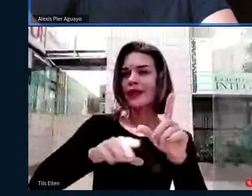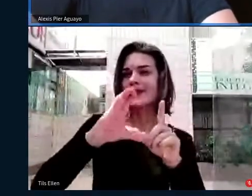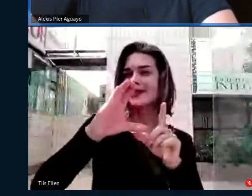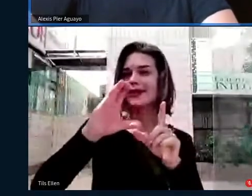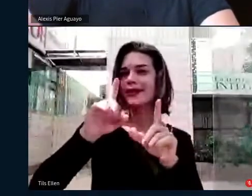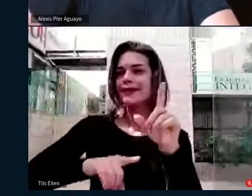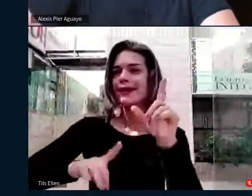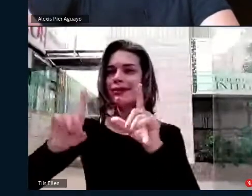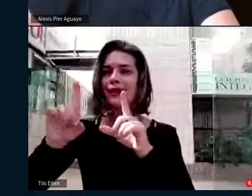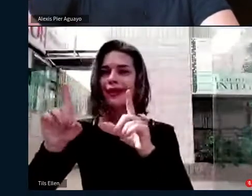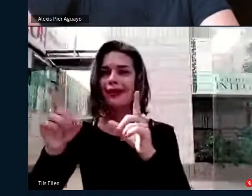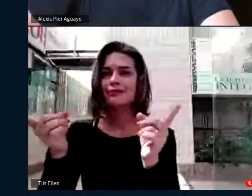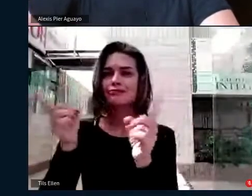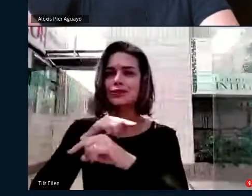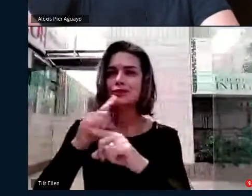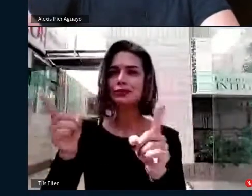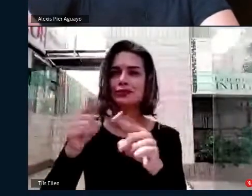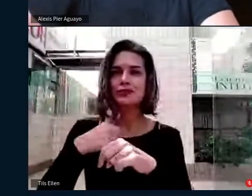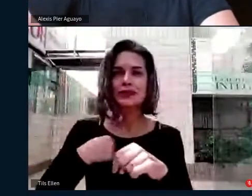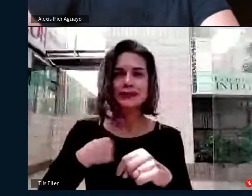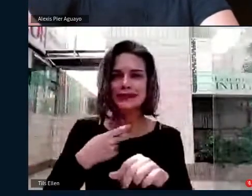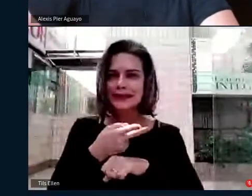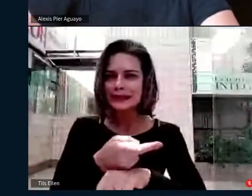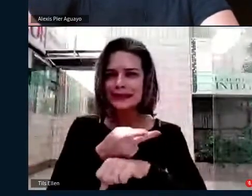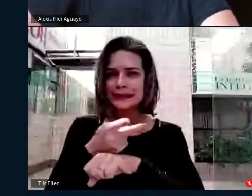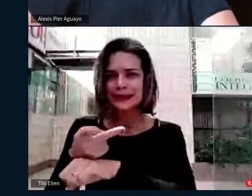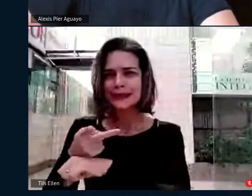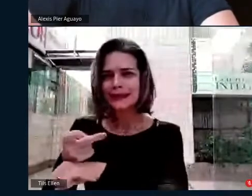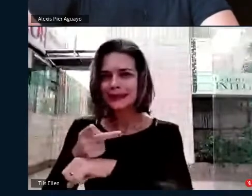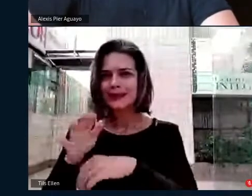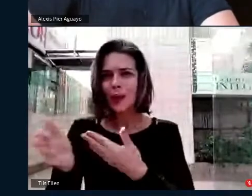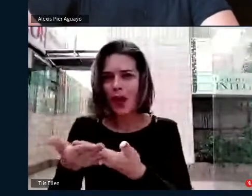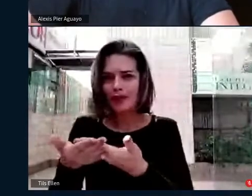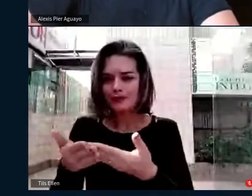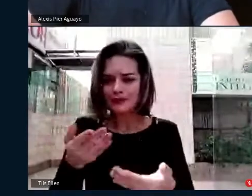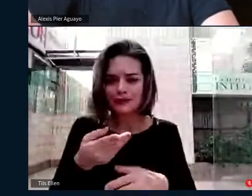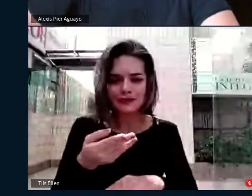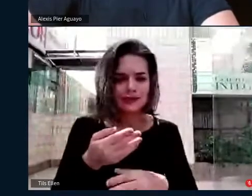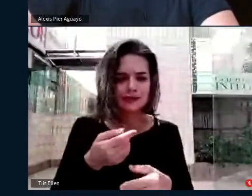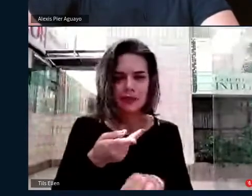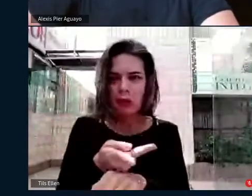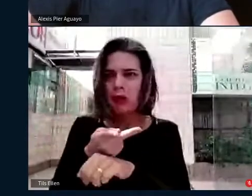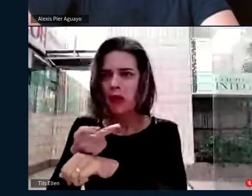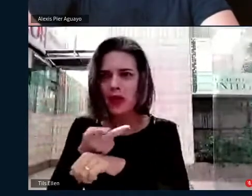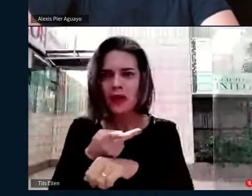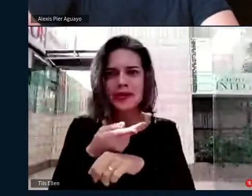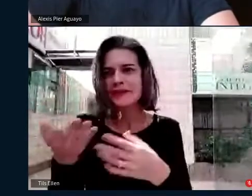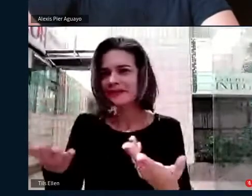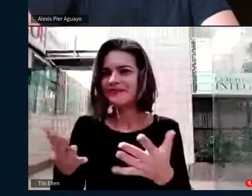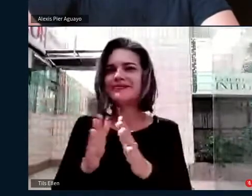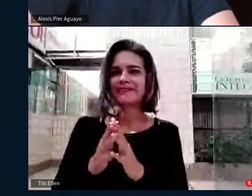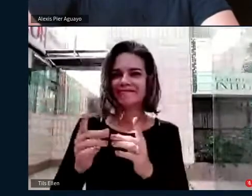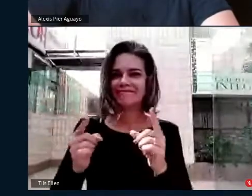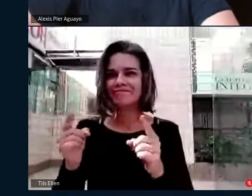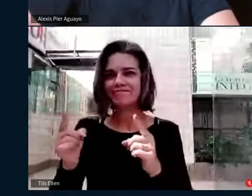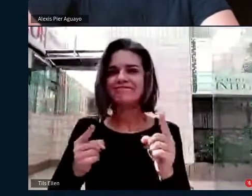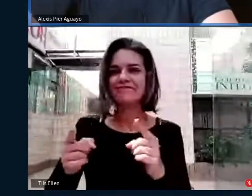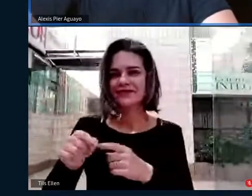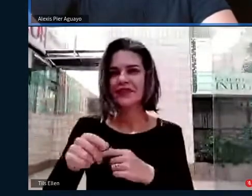o D ou é o C? E aí era uma coisa, não era, era outra, então também dá uma revisada